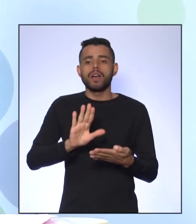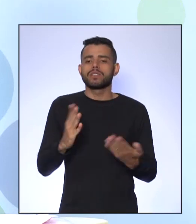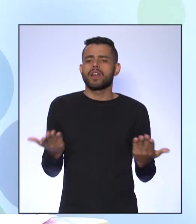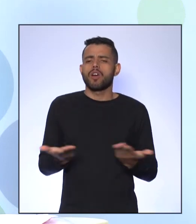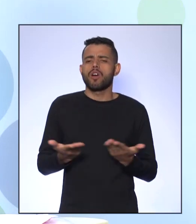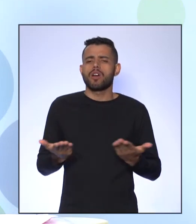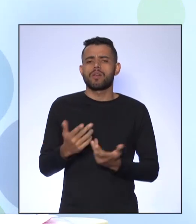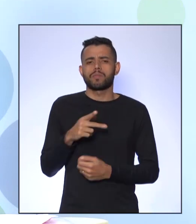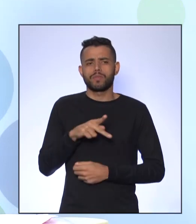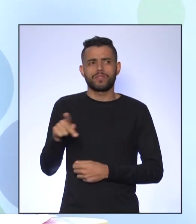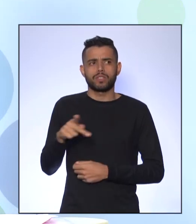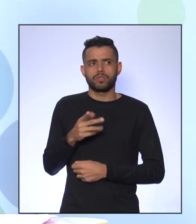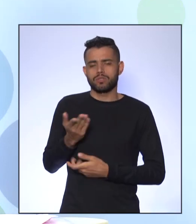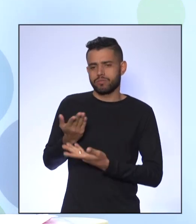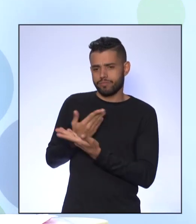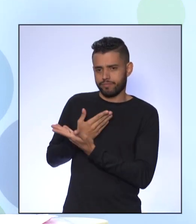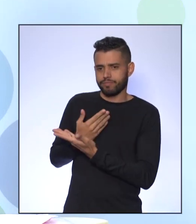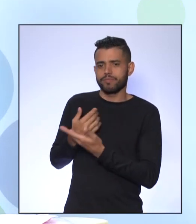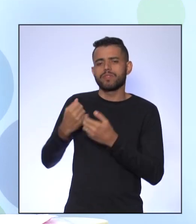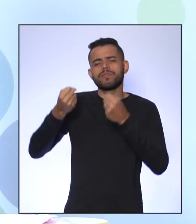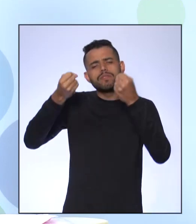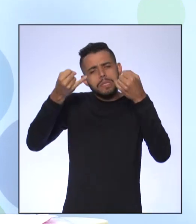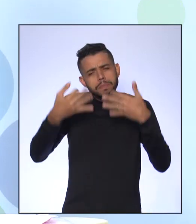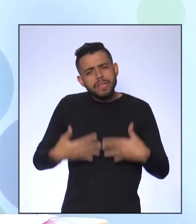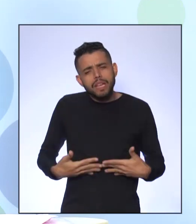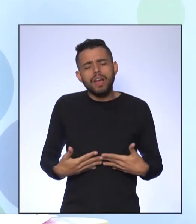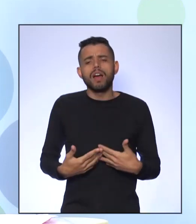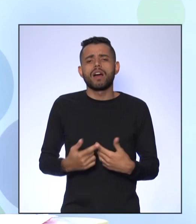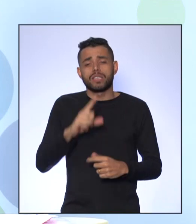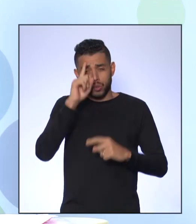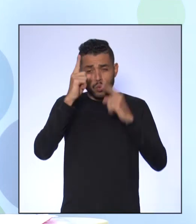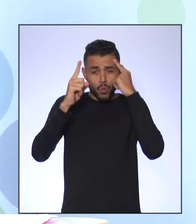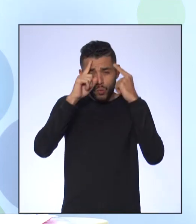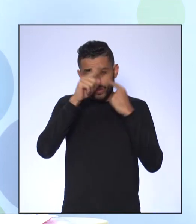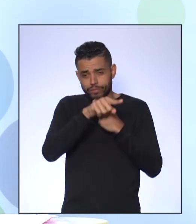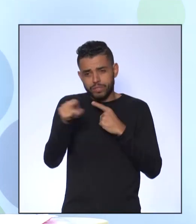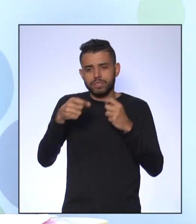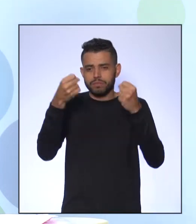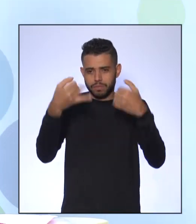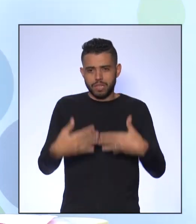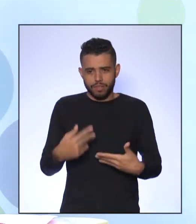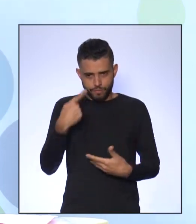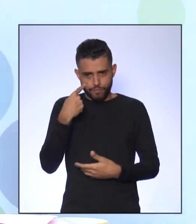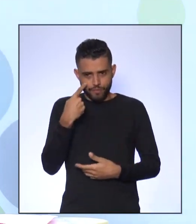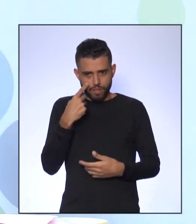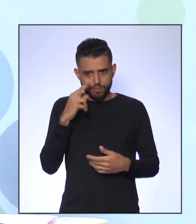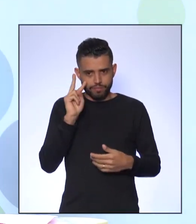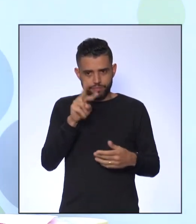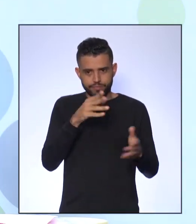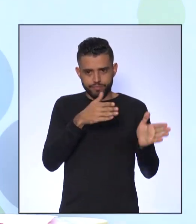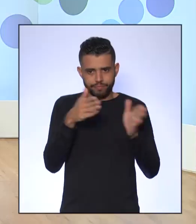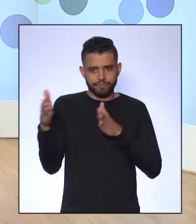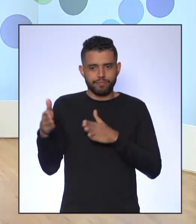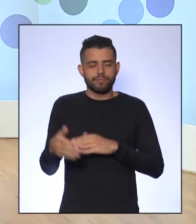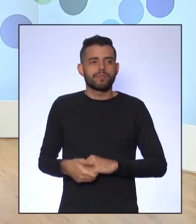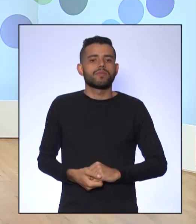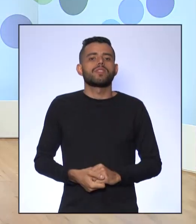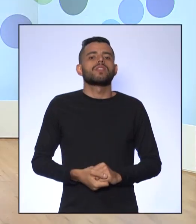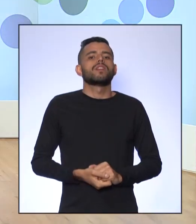professora Sandra irá resolver, né, e tirar toda e qualquer dúvida. Vamos acompanhar? Então vamos lá,